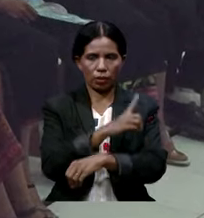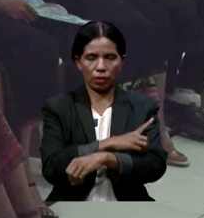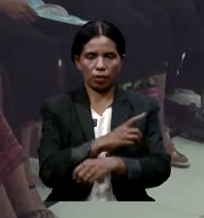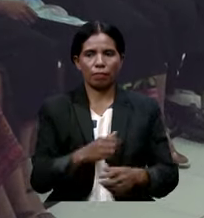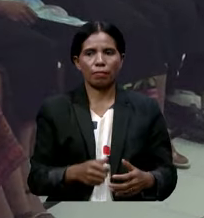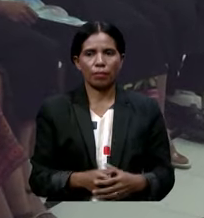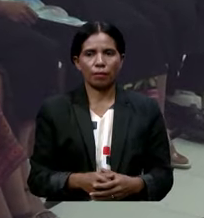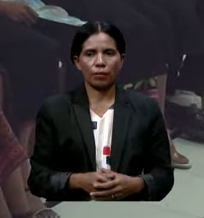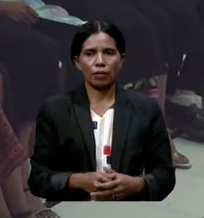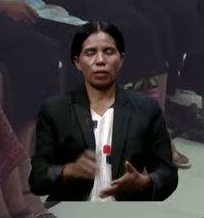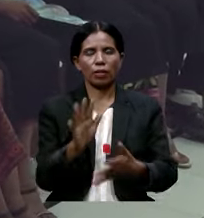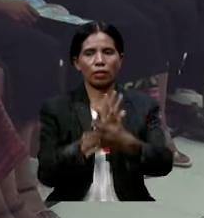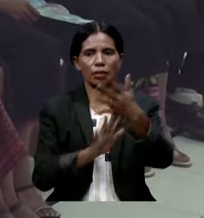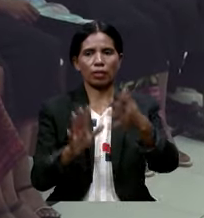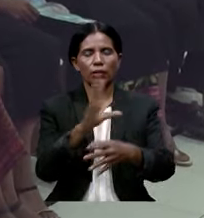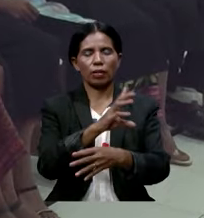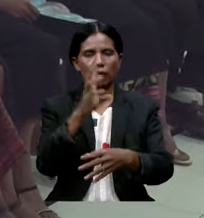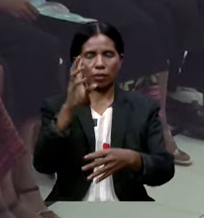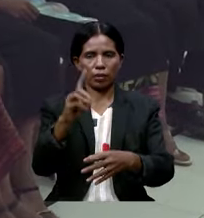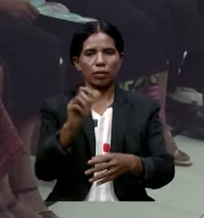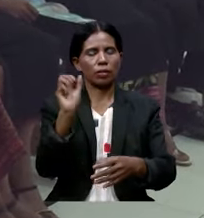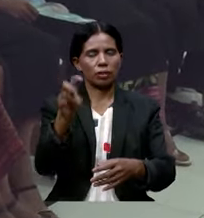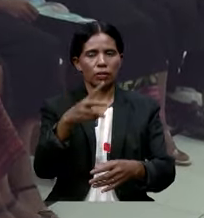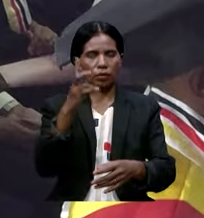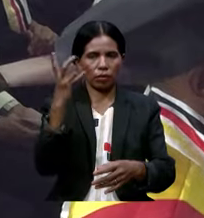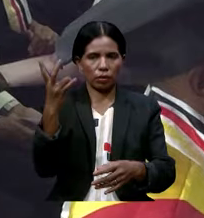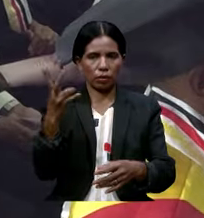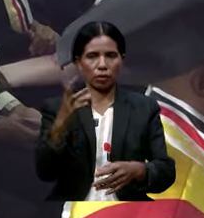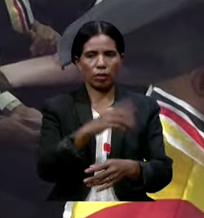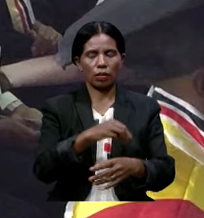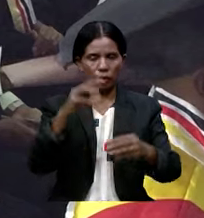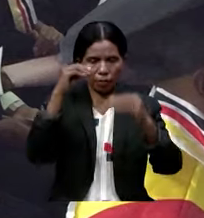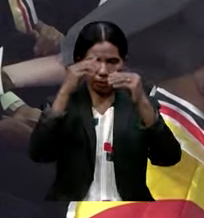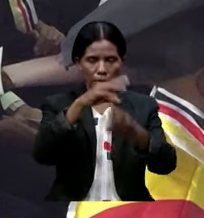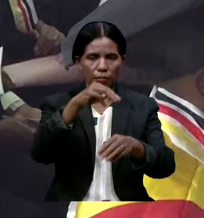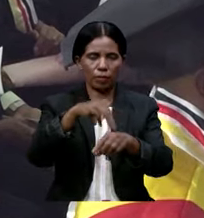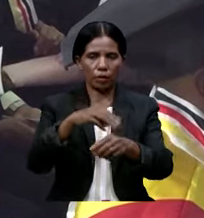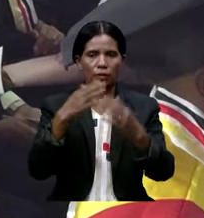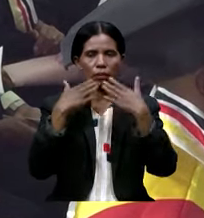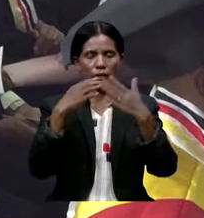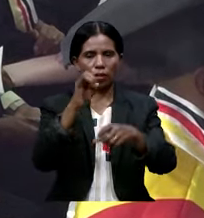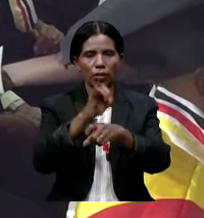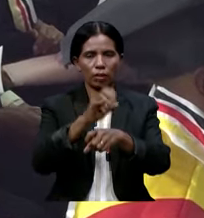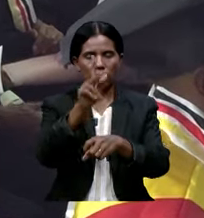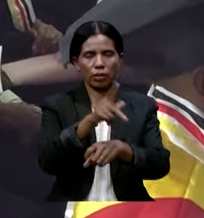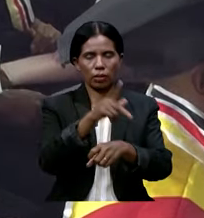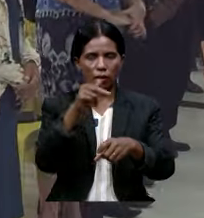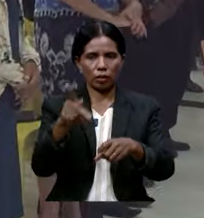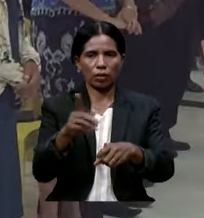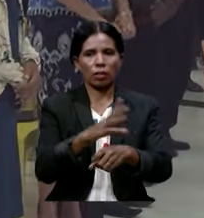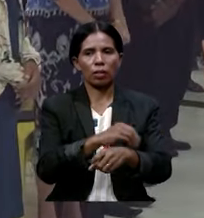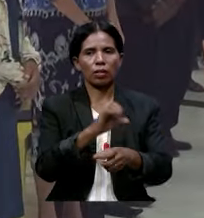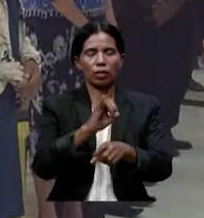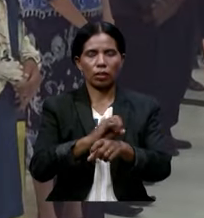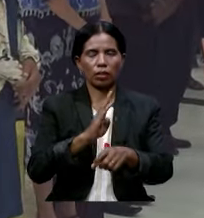e a cerimônia de graduação para Neng no Sanolo Rassinwalu, o missa agradecimento e a Igreja Catedral Santo Antônio, Diocese